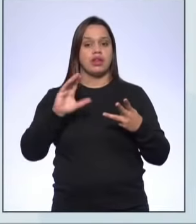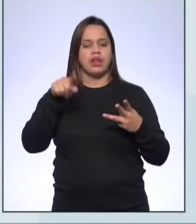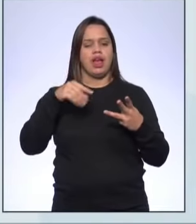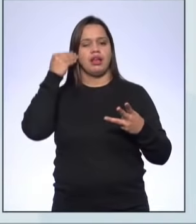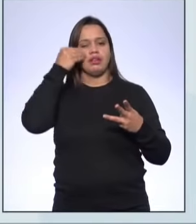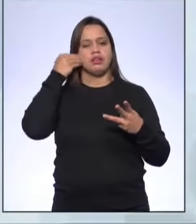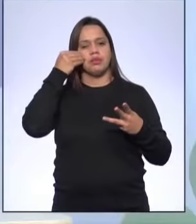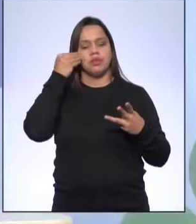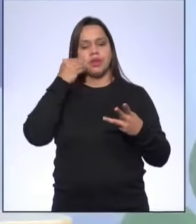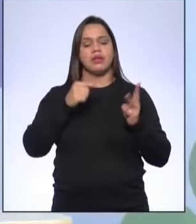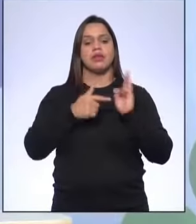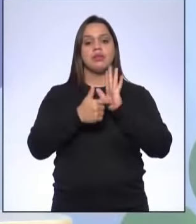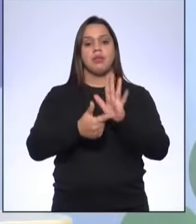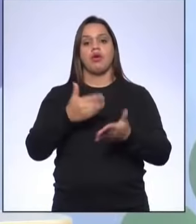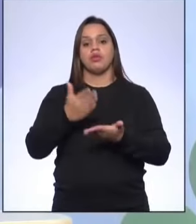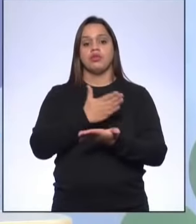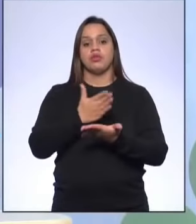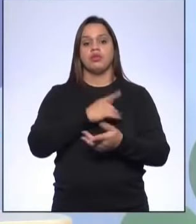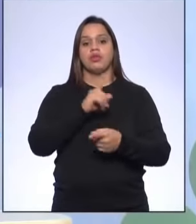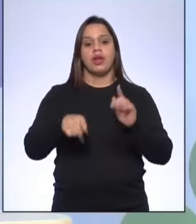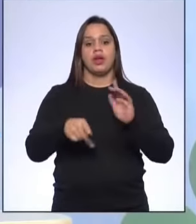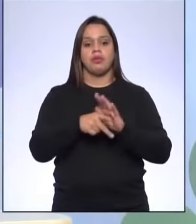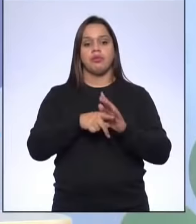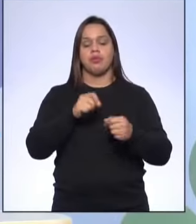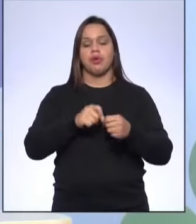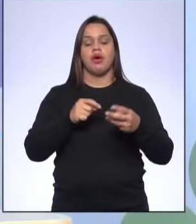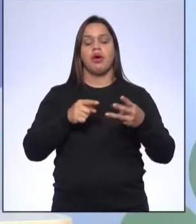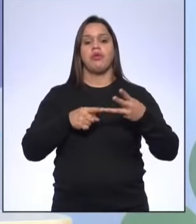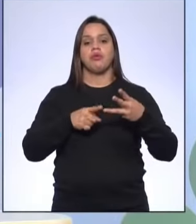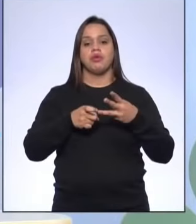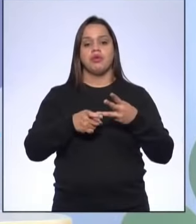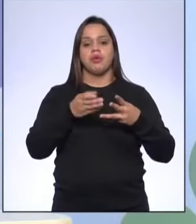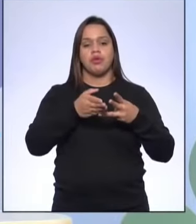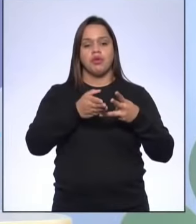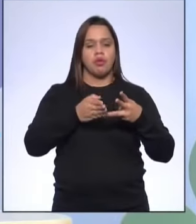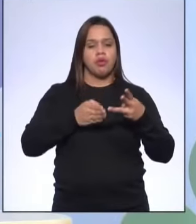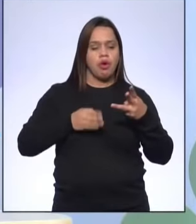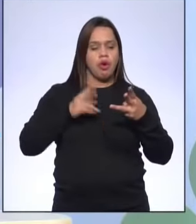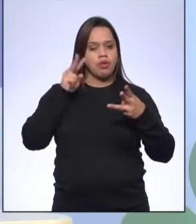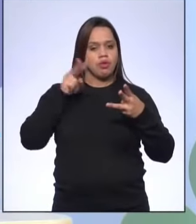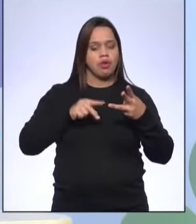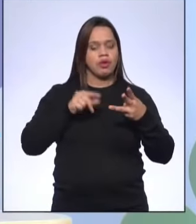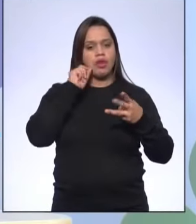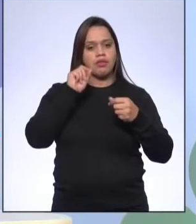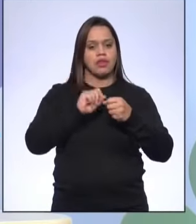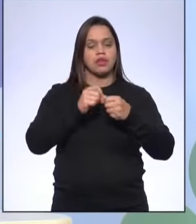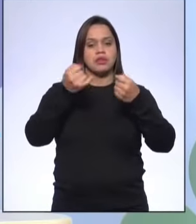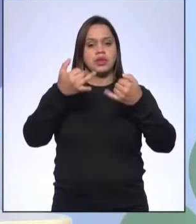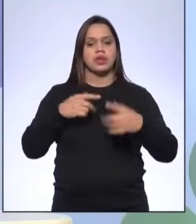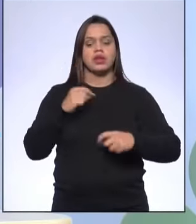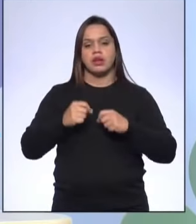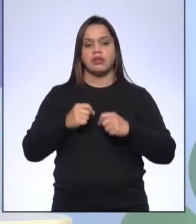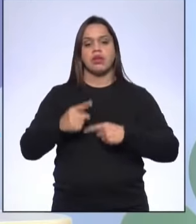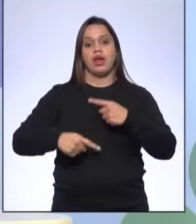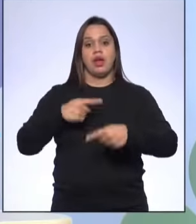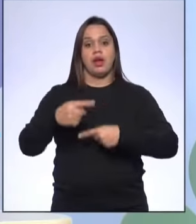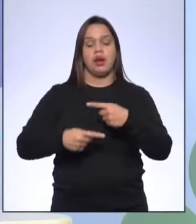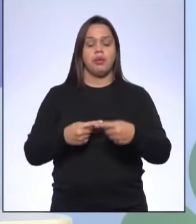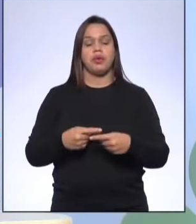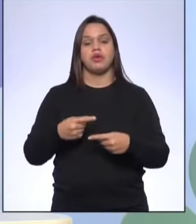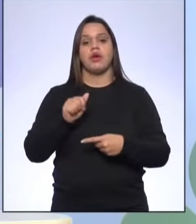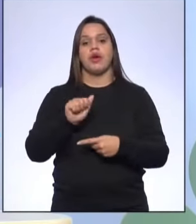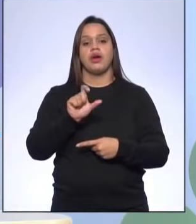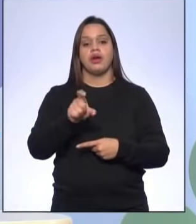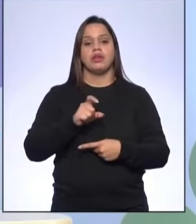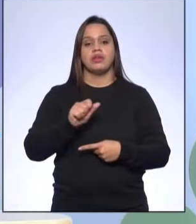experimentos que o professor mostra o livro aquele aquele barzinho que ele corta no meio quando eles não explicam a reprodução assexuada resolver isso na aula de ciências